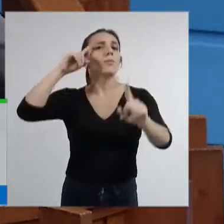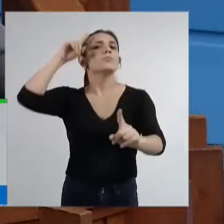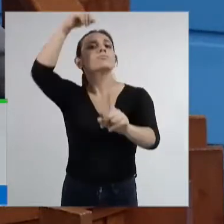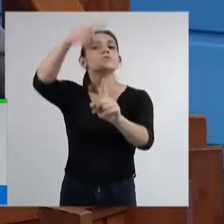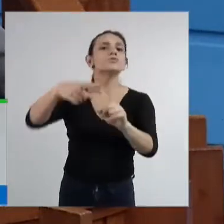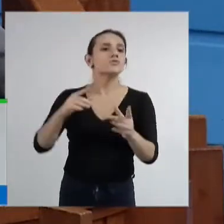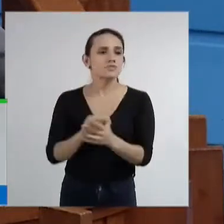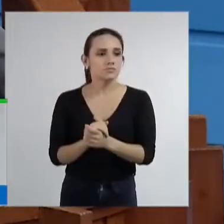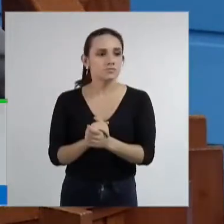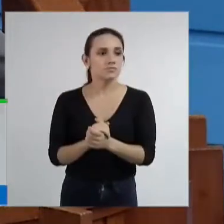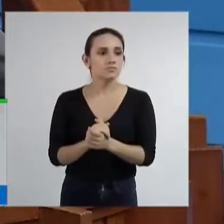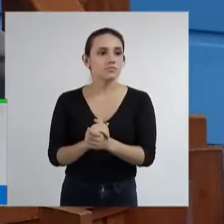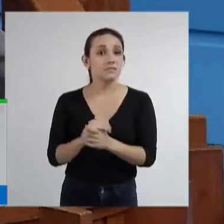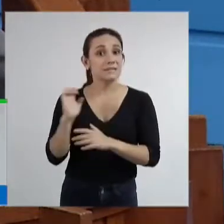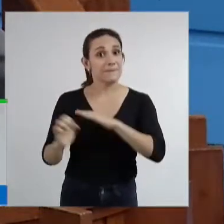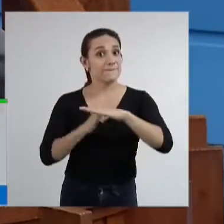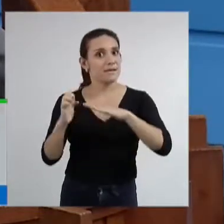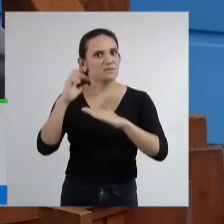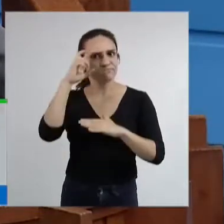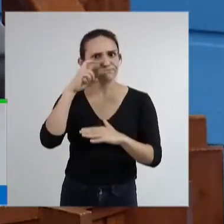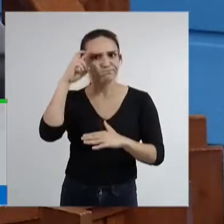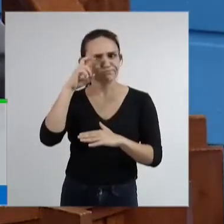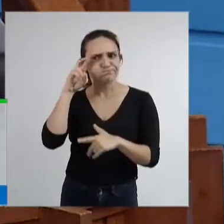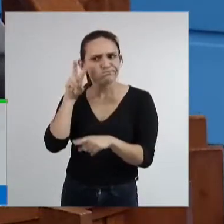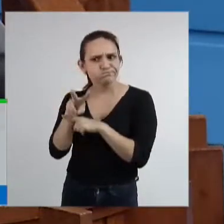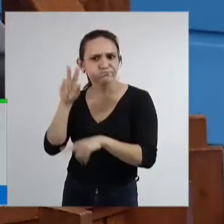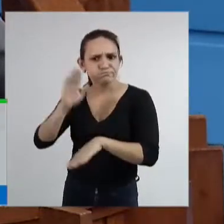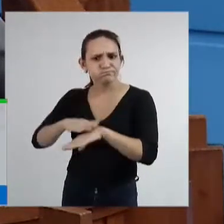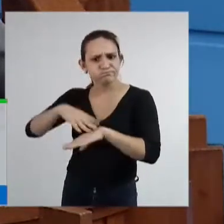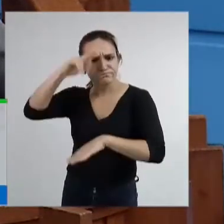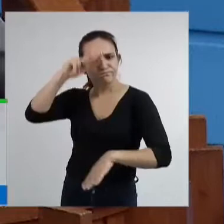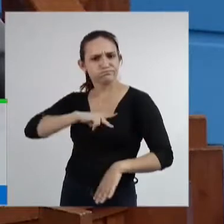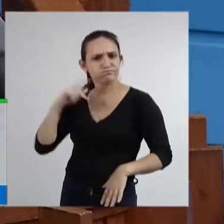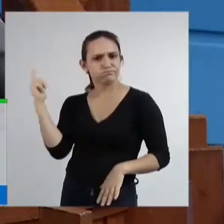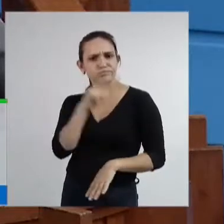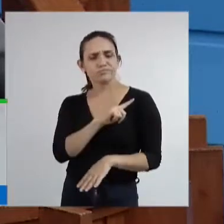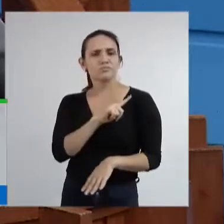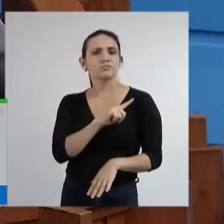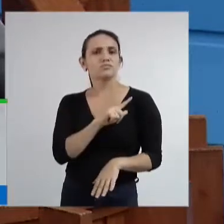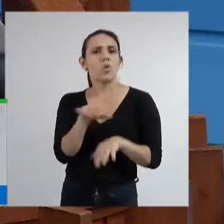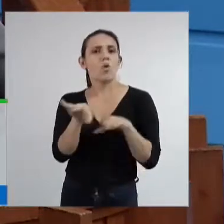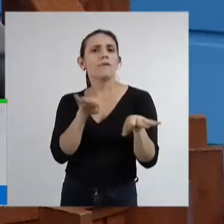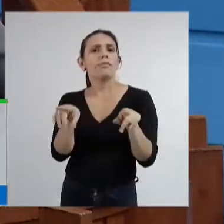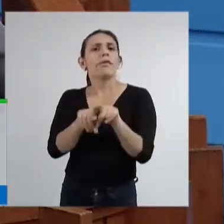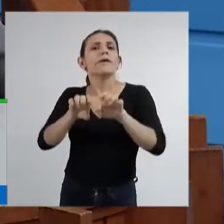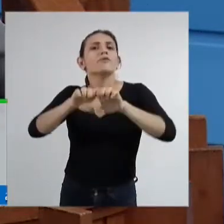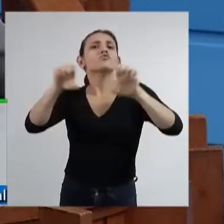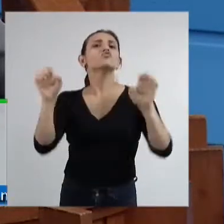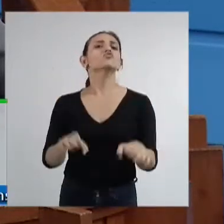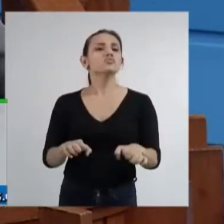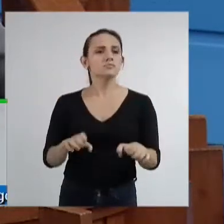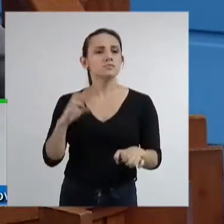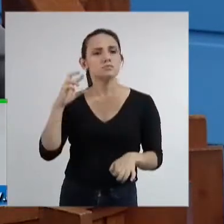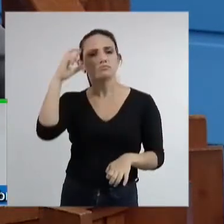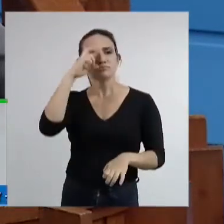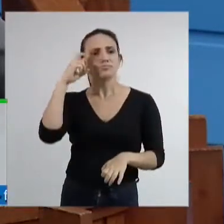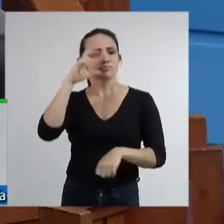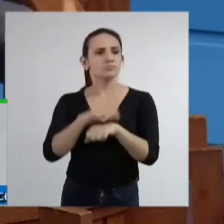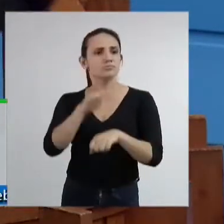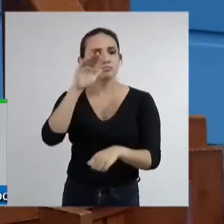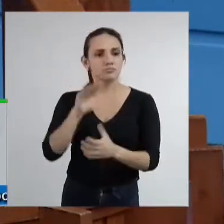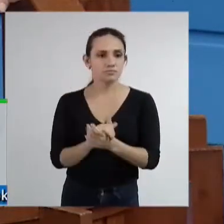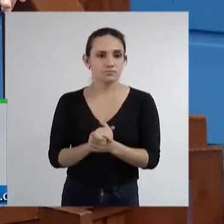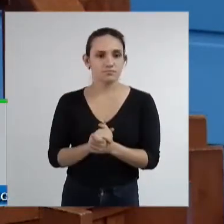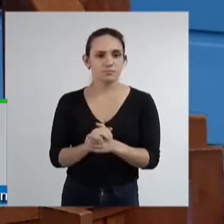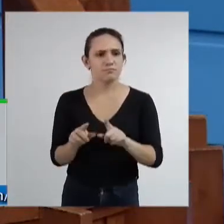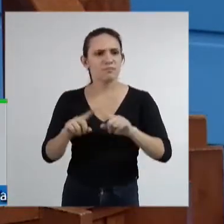agências reguladoras tivessem autonomia e tivessem, acima de tudo, estrutura para fiscalizar. E o que